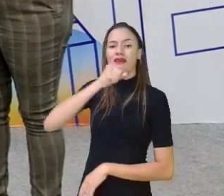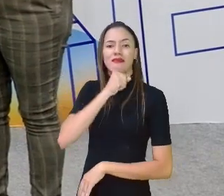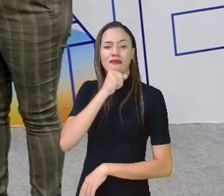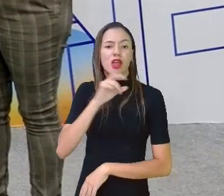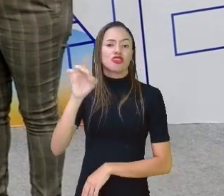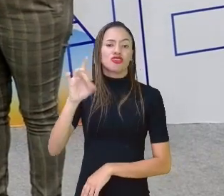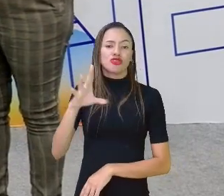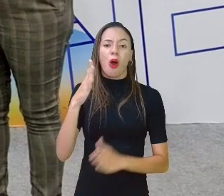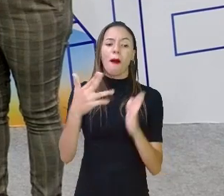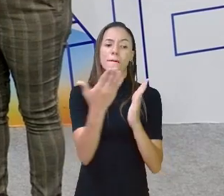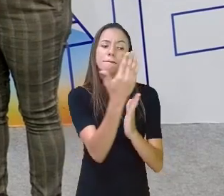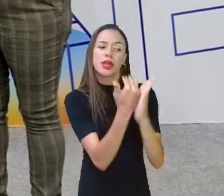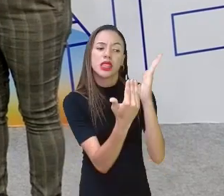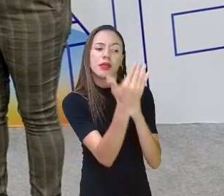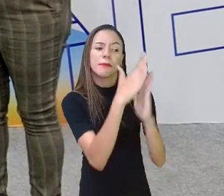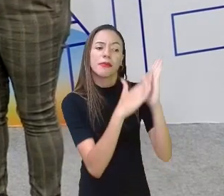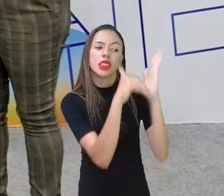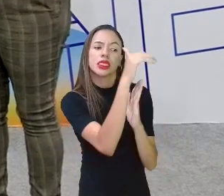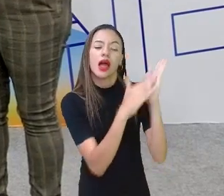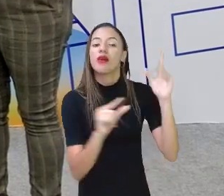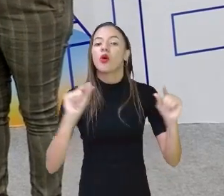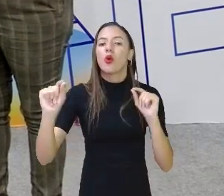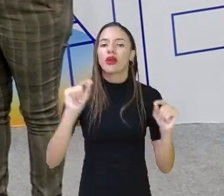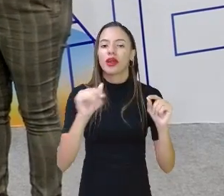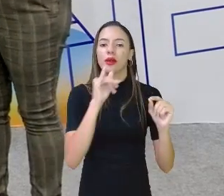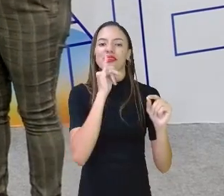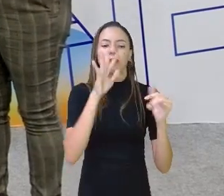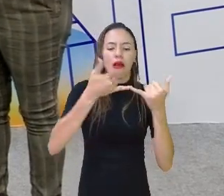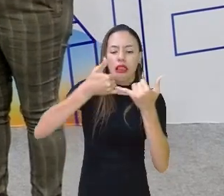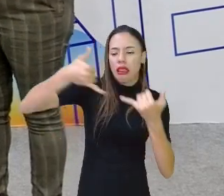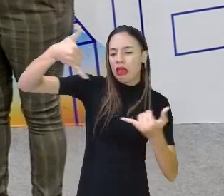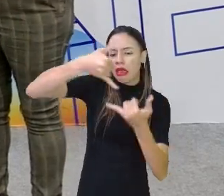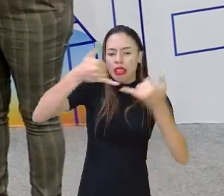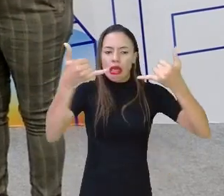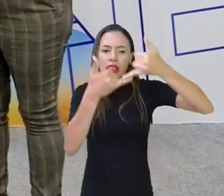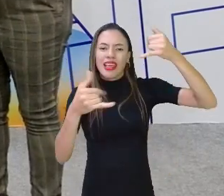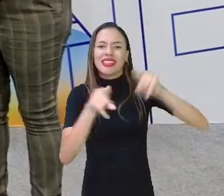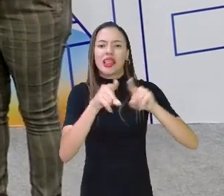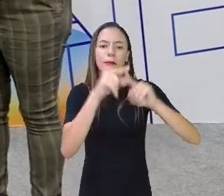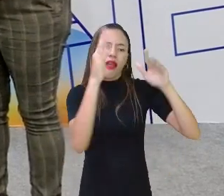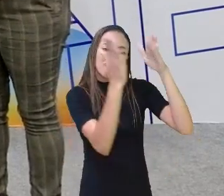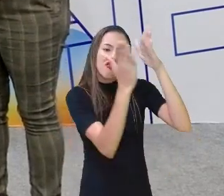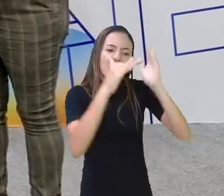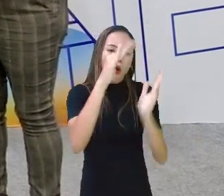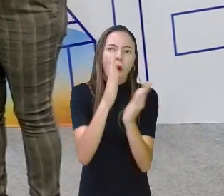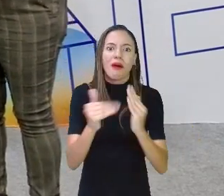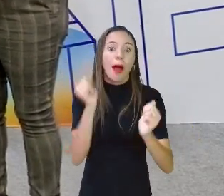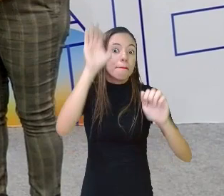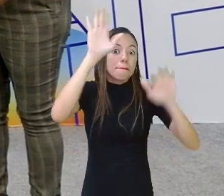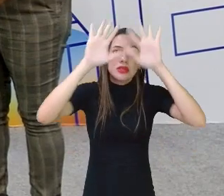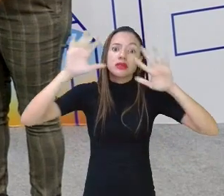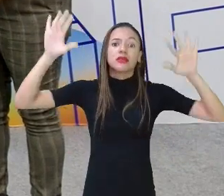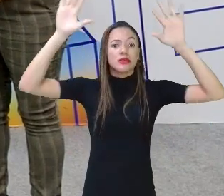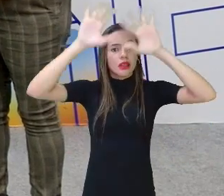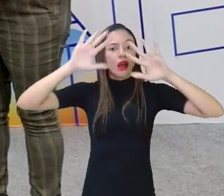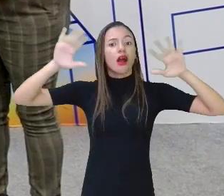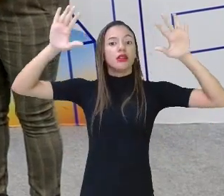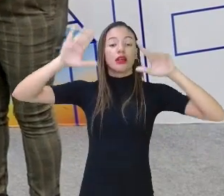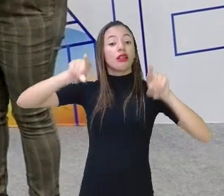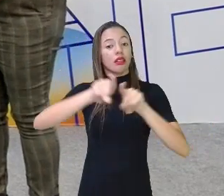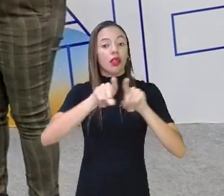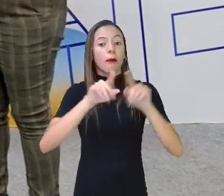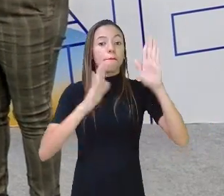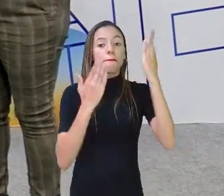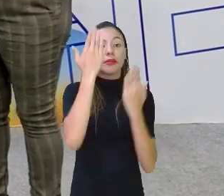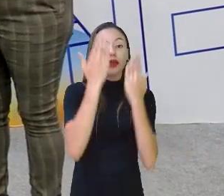as linhas, deformava a figura. Né? Ele fez a própria evolução dele, a gente pode dizer. E ele disse